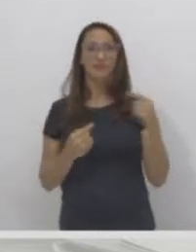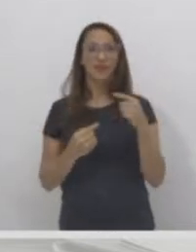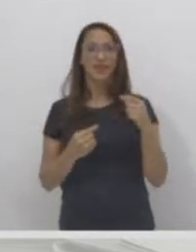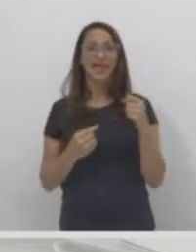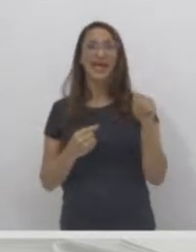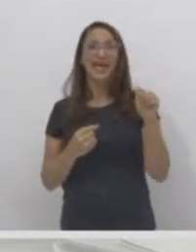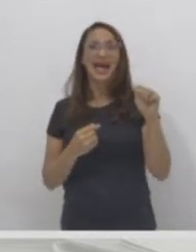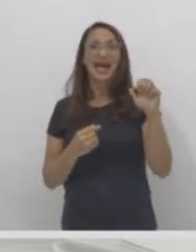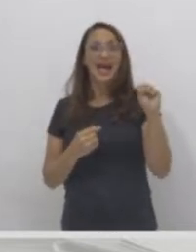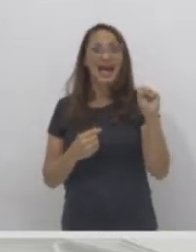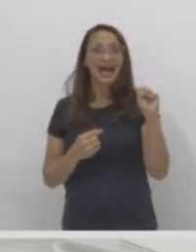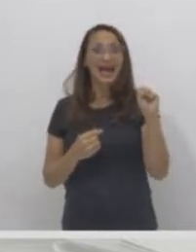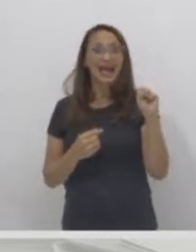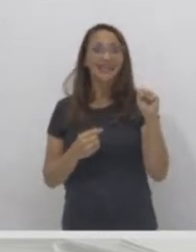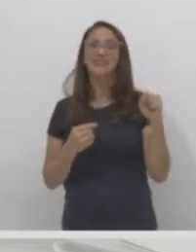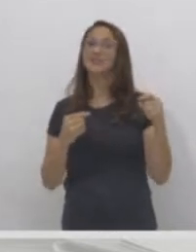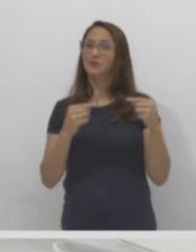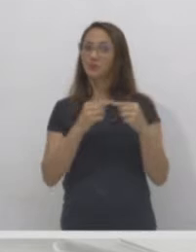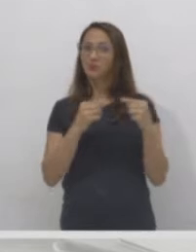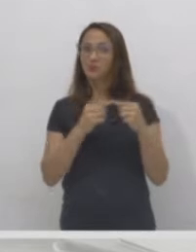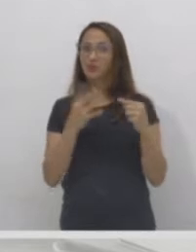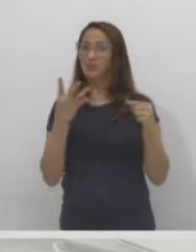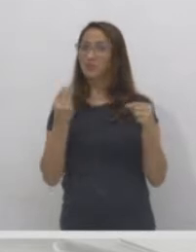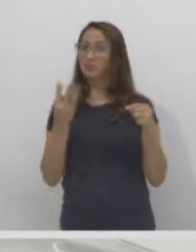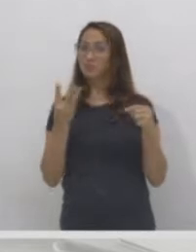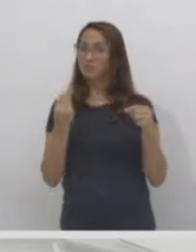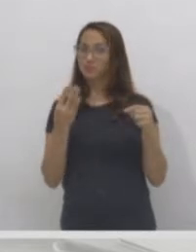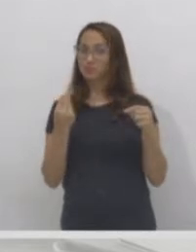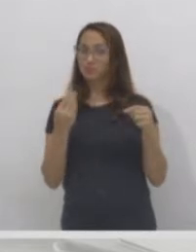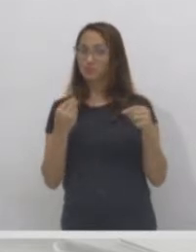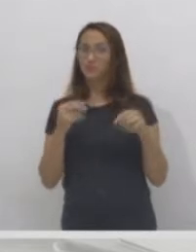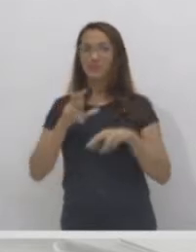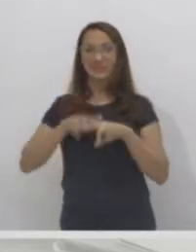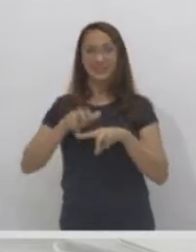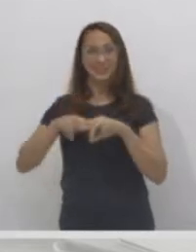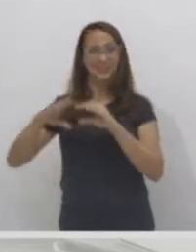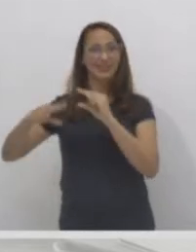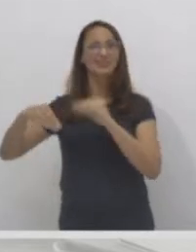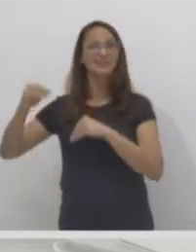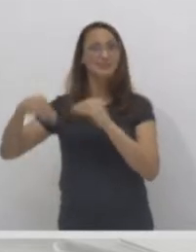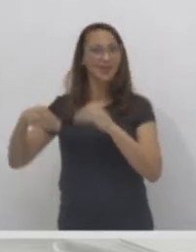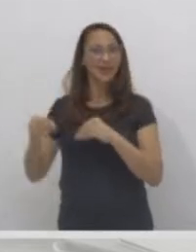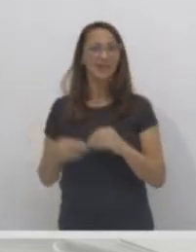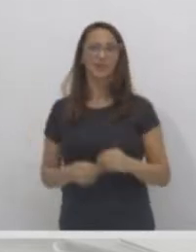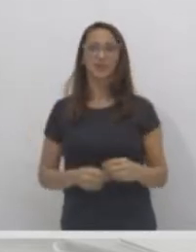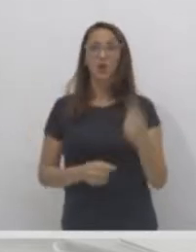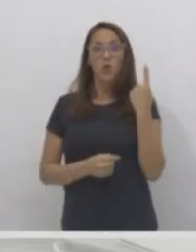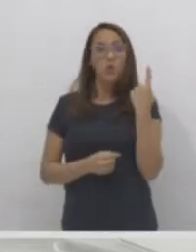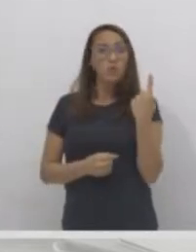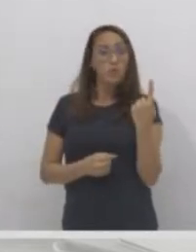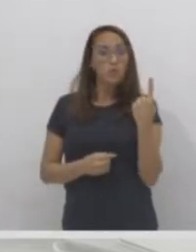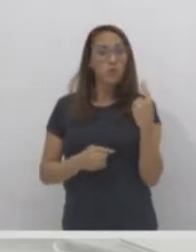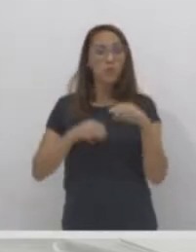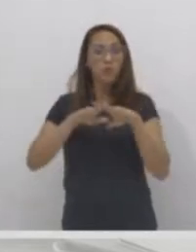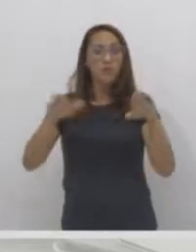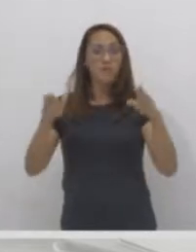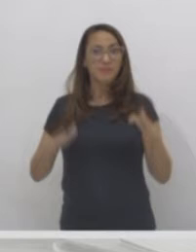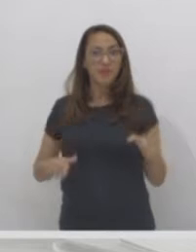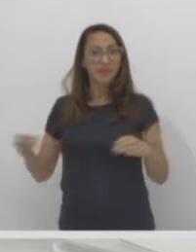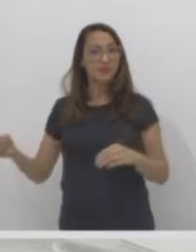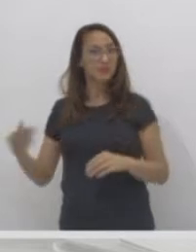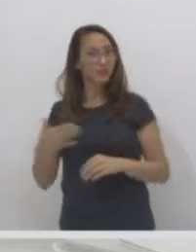cadeiras plásticas, tá? Artigo as. Uma mesa nova, também, o artigo